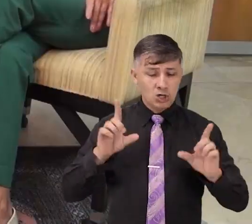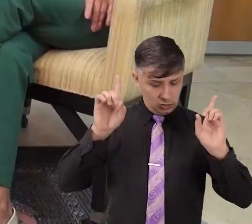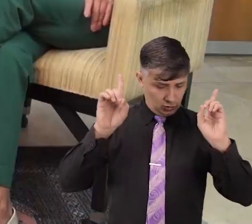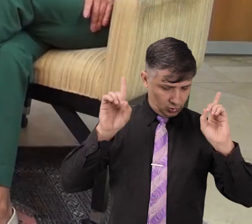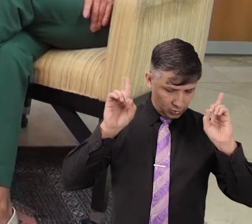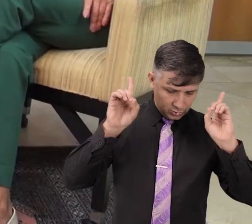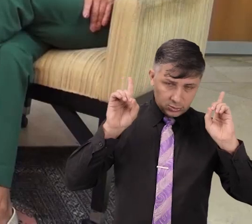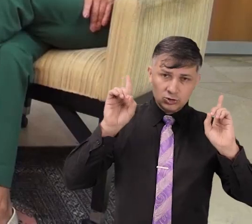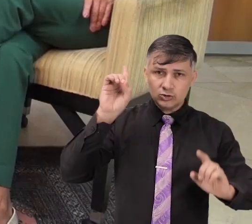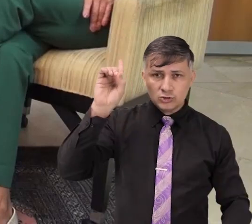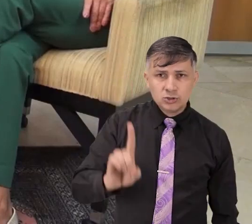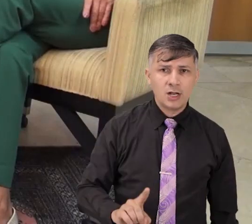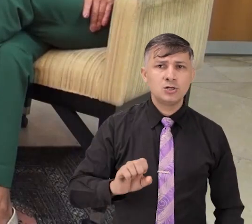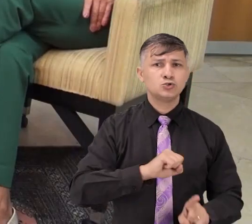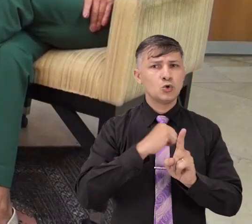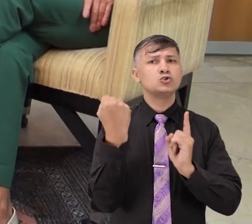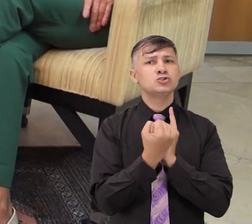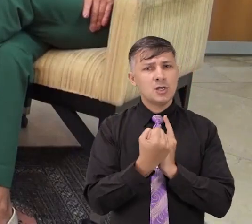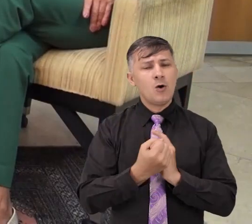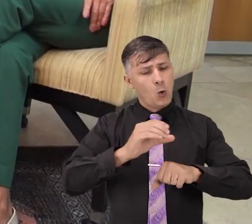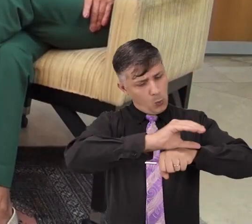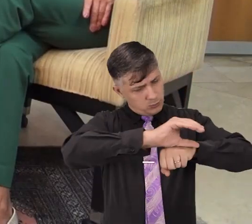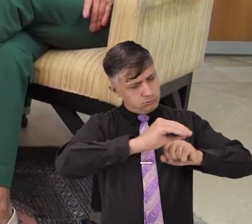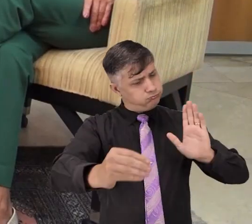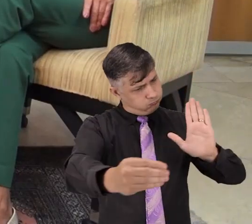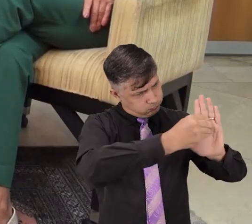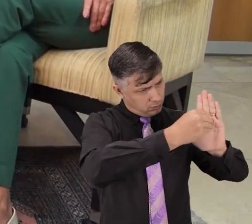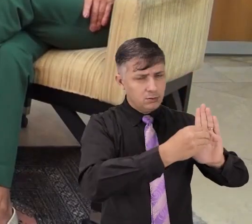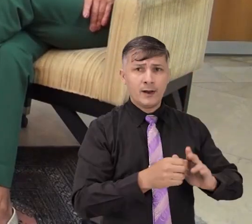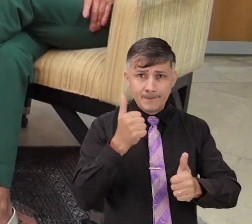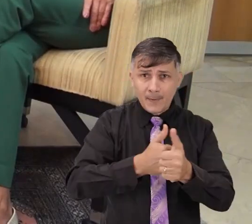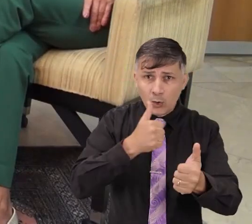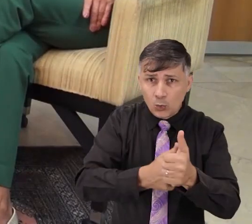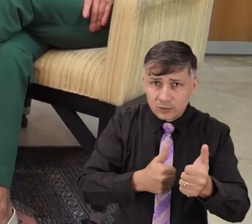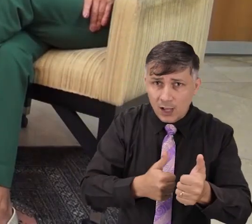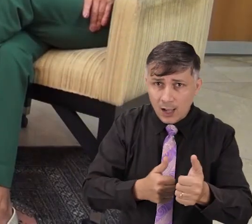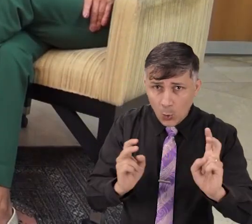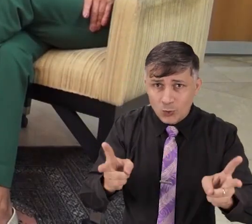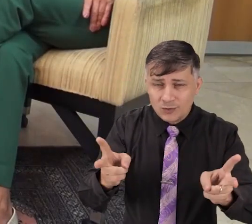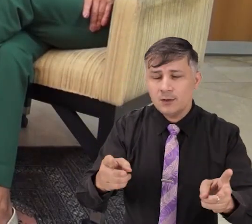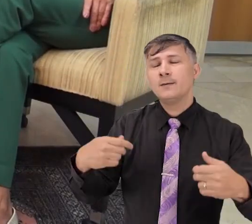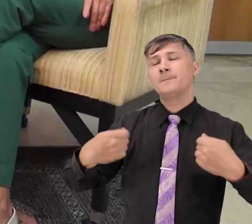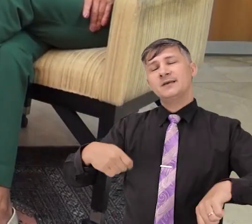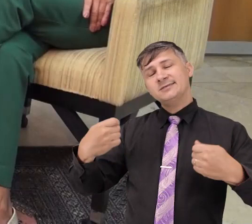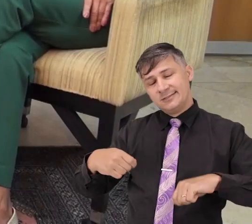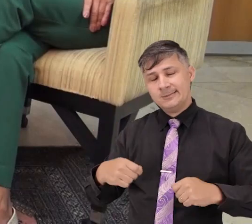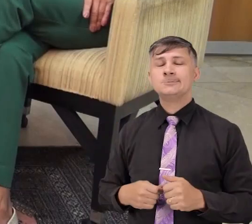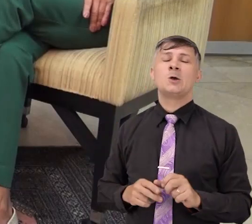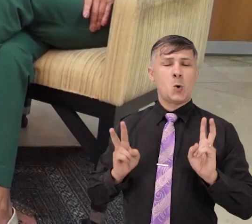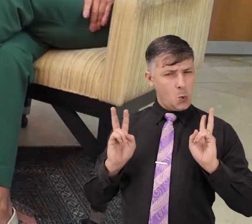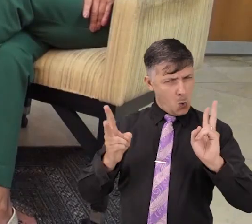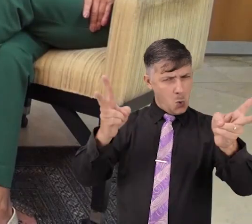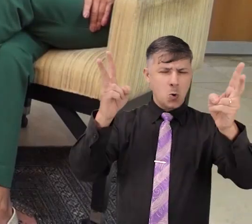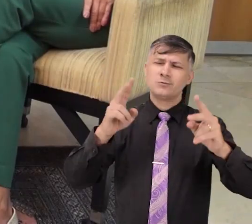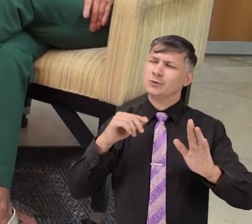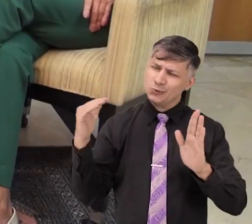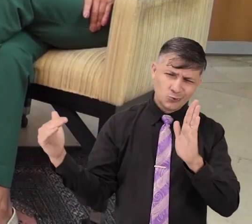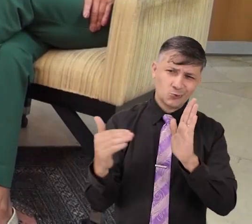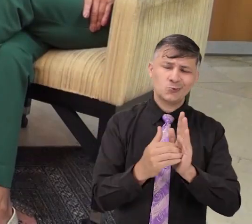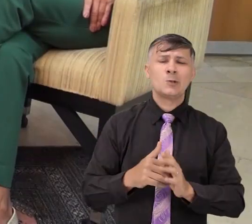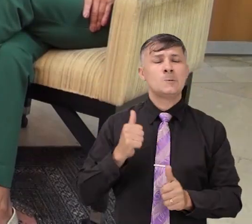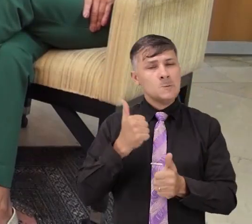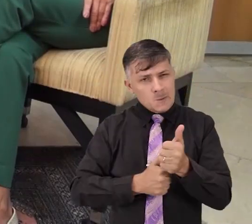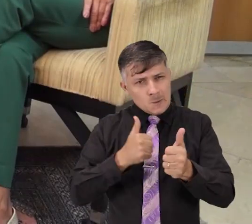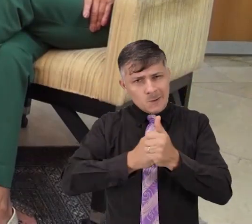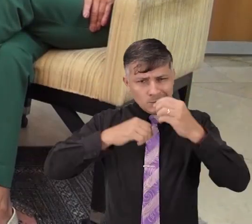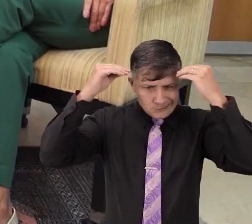na Constituição. E para lutar por isso, a gente tem que ter resistência contra todos os despotismos, não é? Exatamente, resistir. Eu